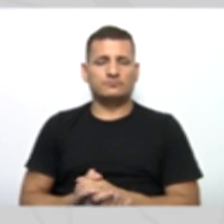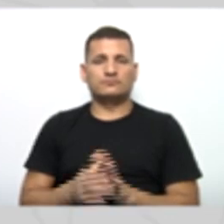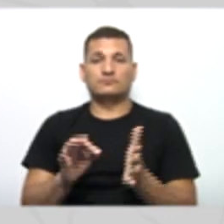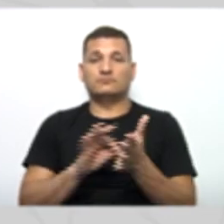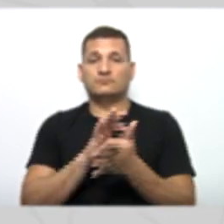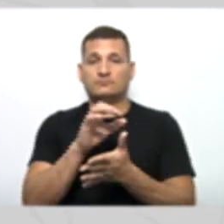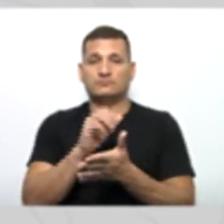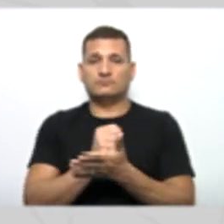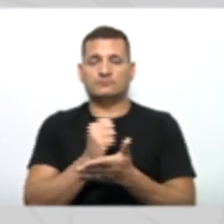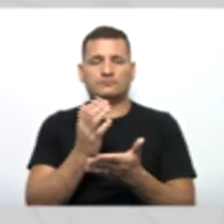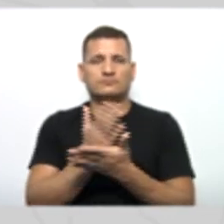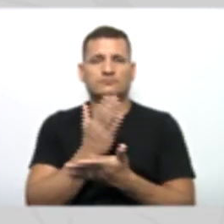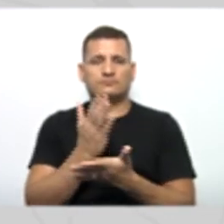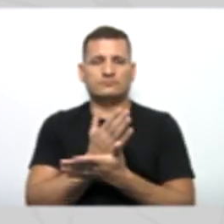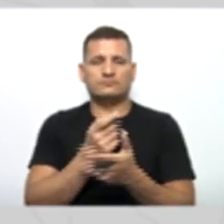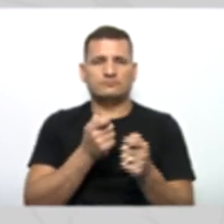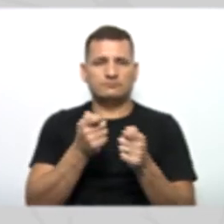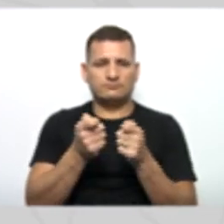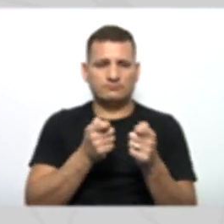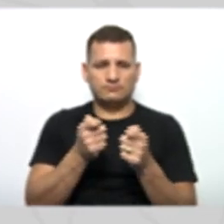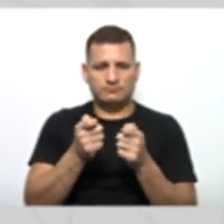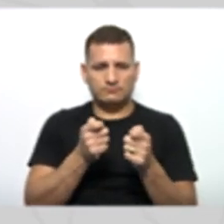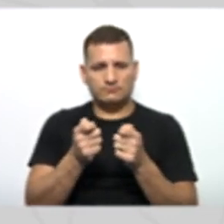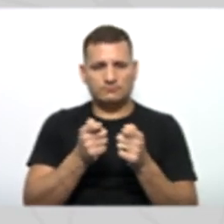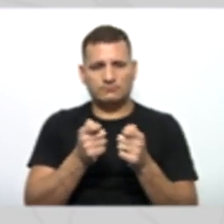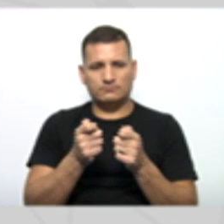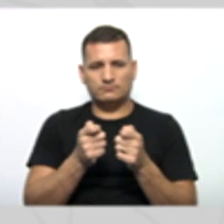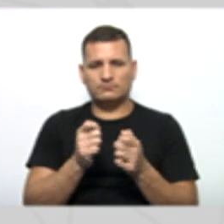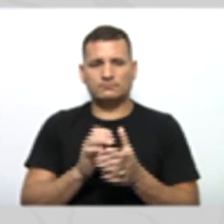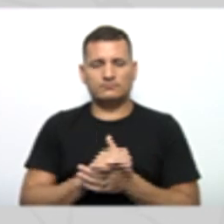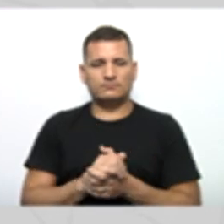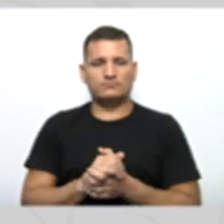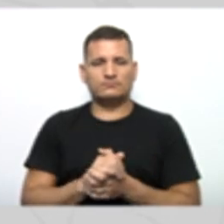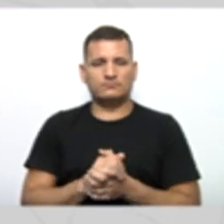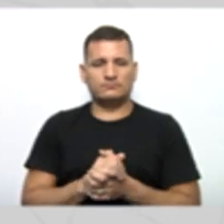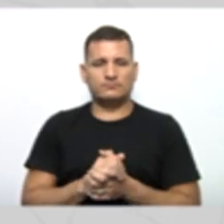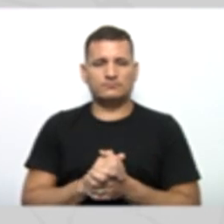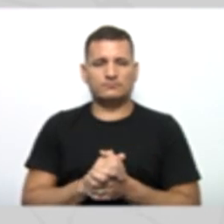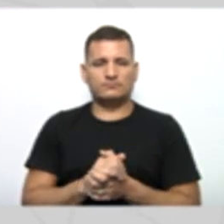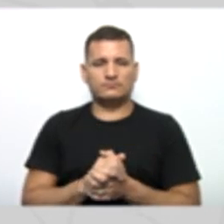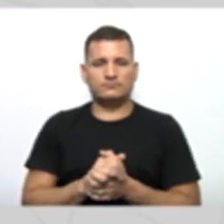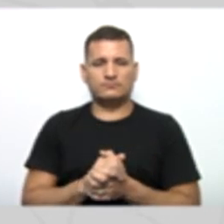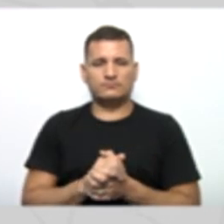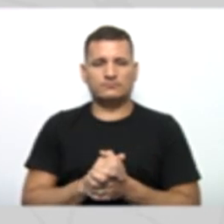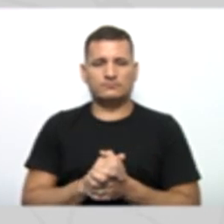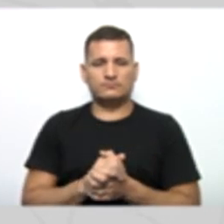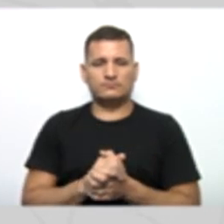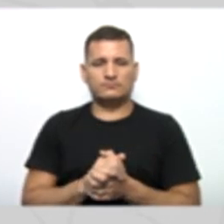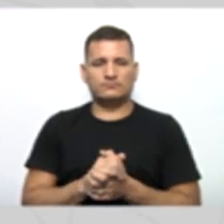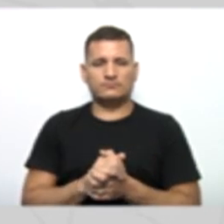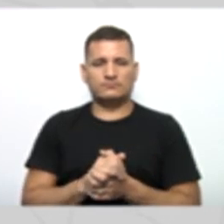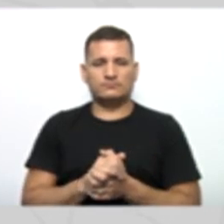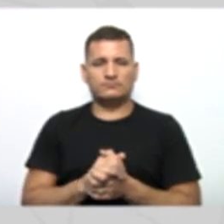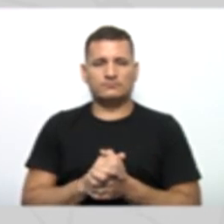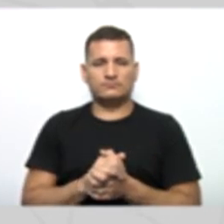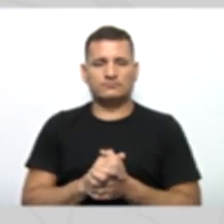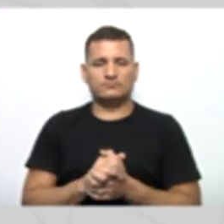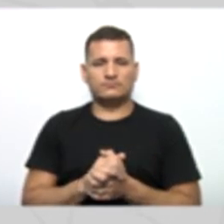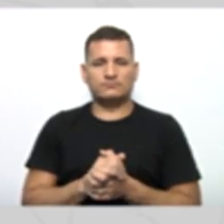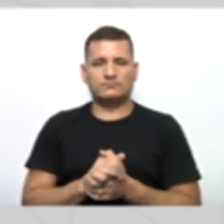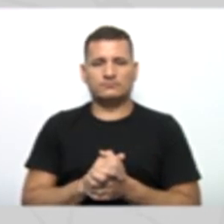certo? Olha aí, ó, é a mesma coisa que eu mostrei para vocês, ó. Eu tenho agora aqui um caso de uso,